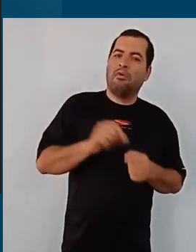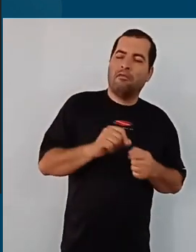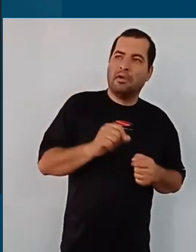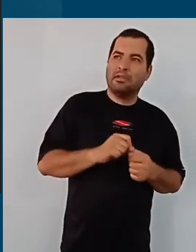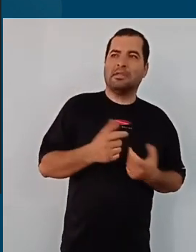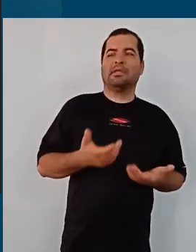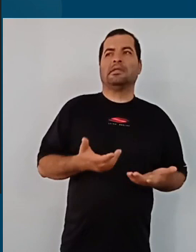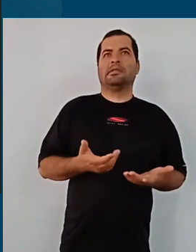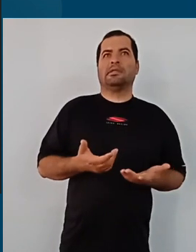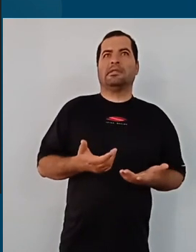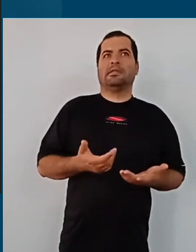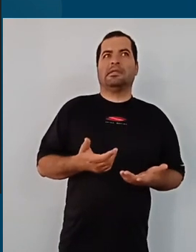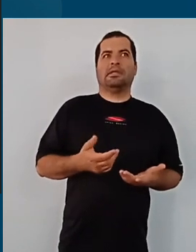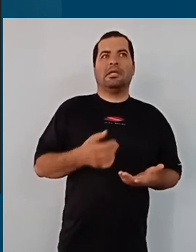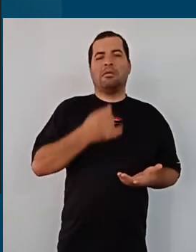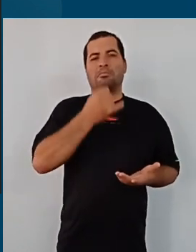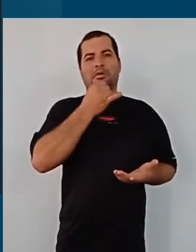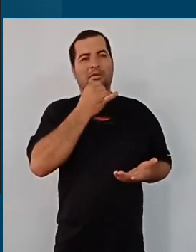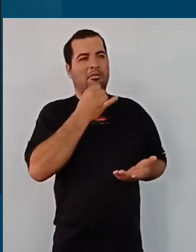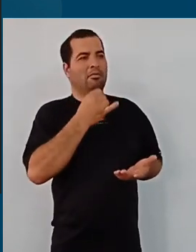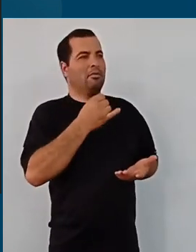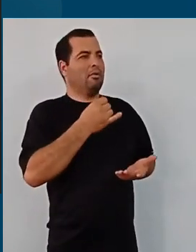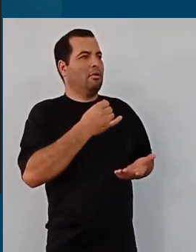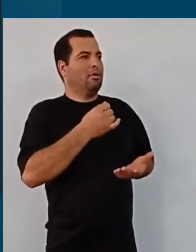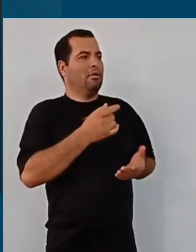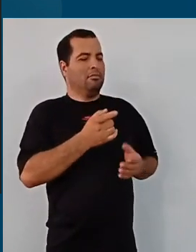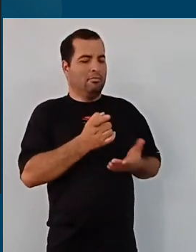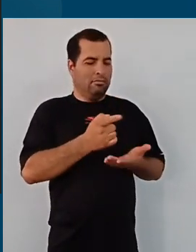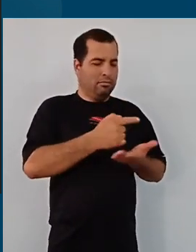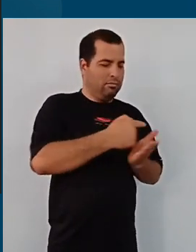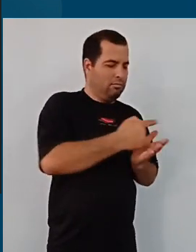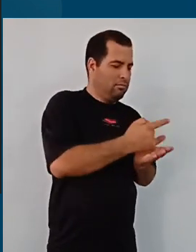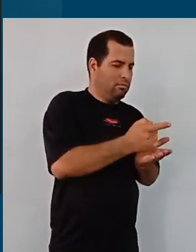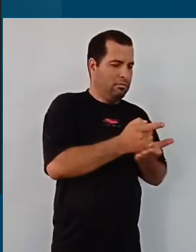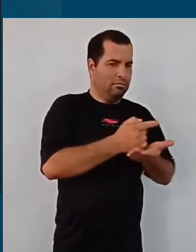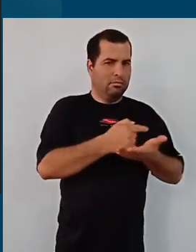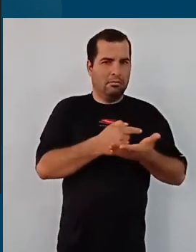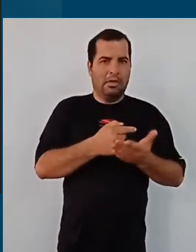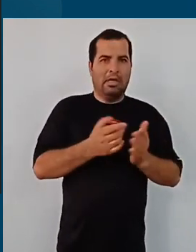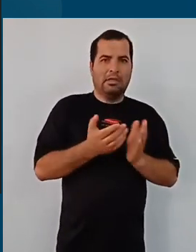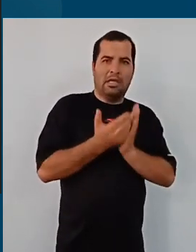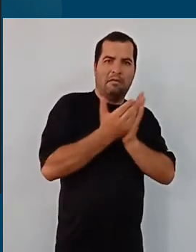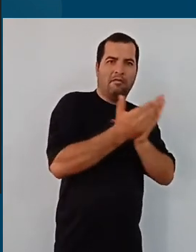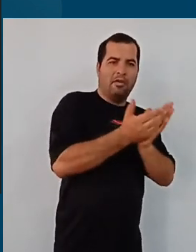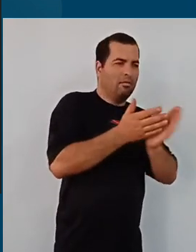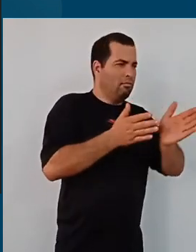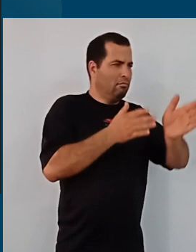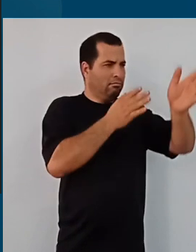produzir um mapa náutico ou o mapa de um navio,